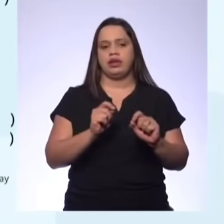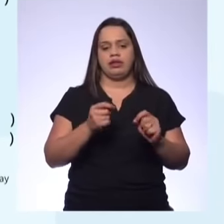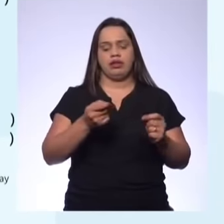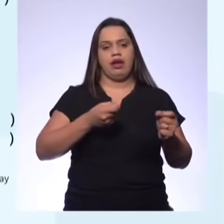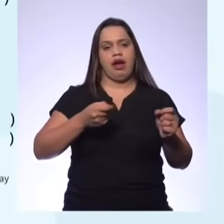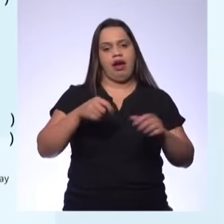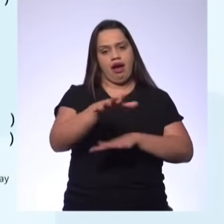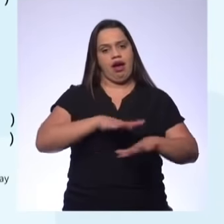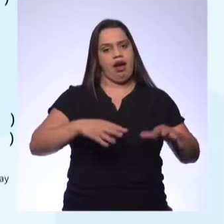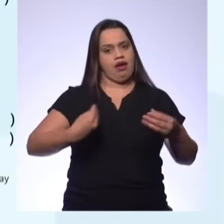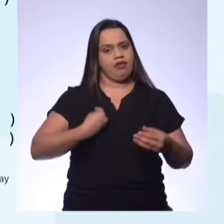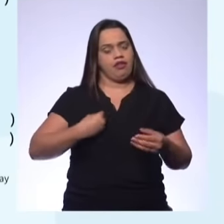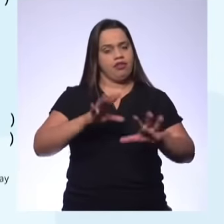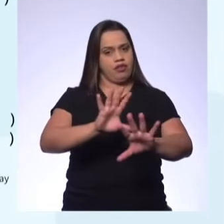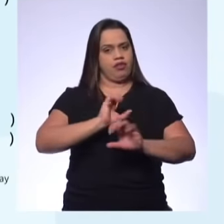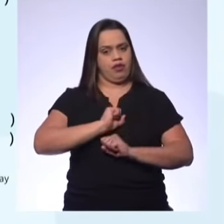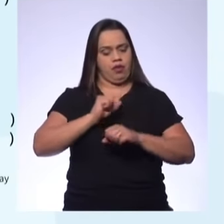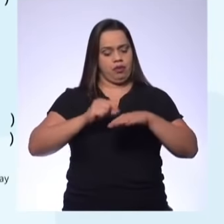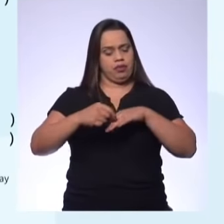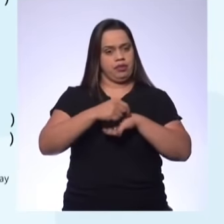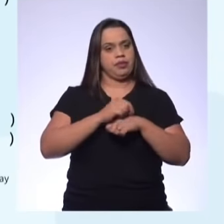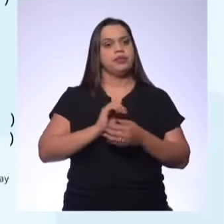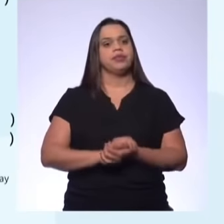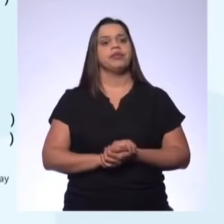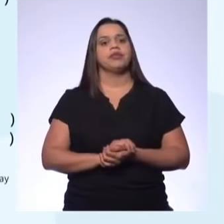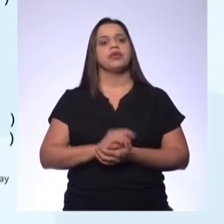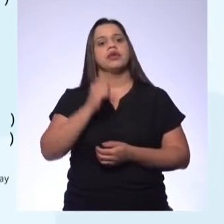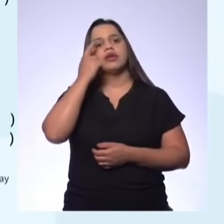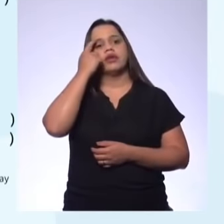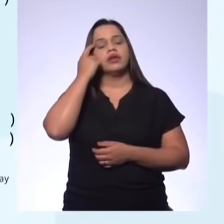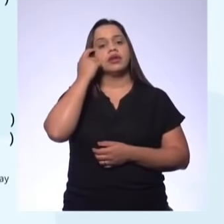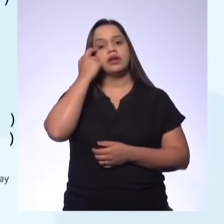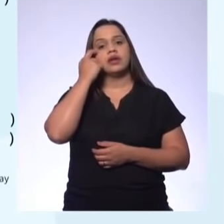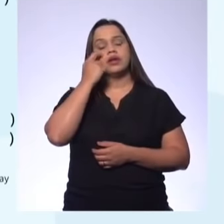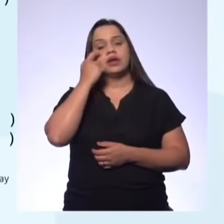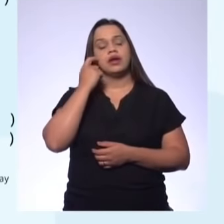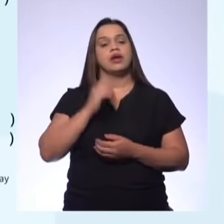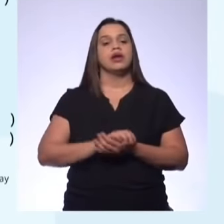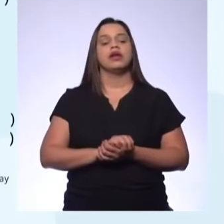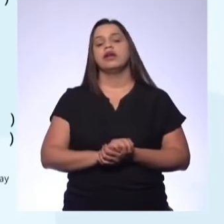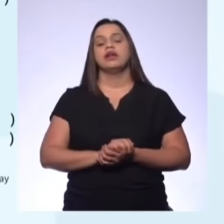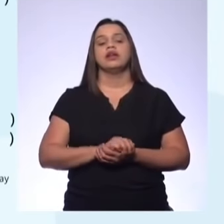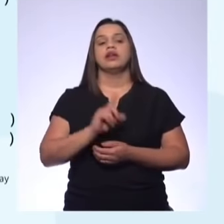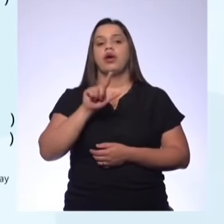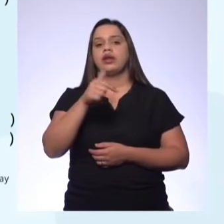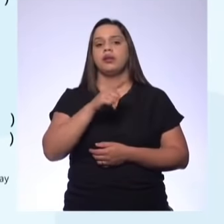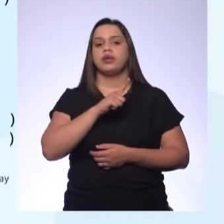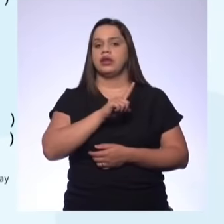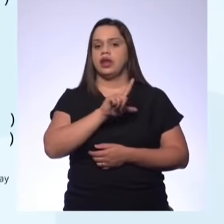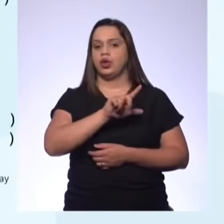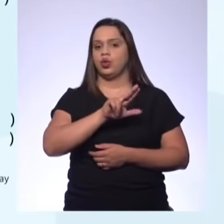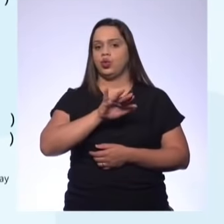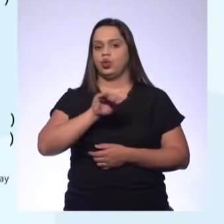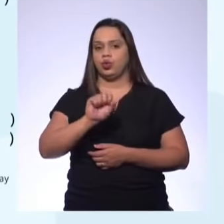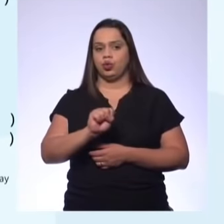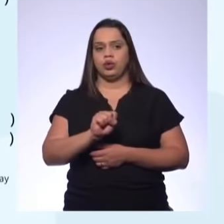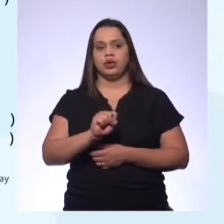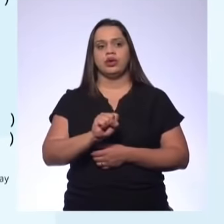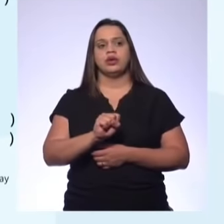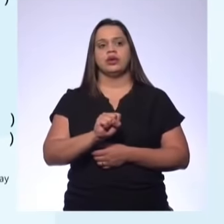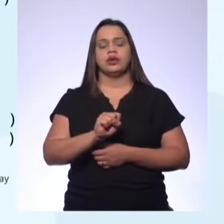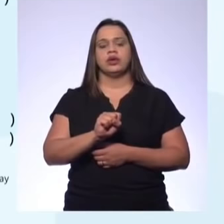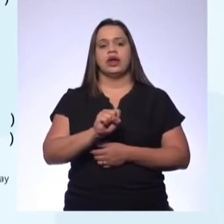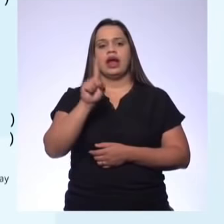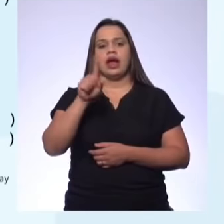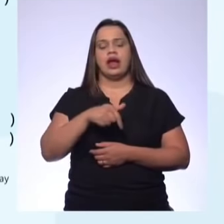tá certo o Lucas ali Lucas snowboard Lucas é ele faz a gravar